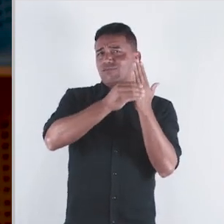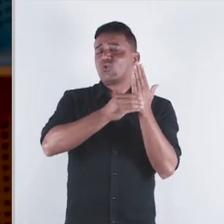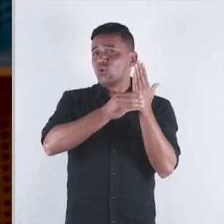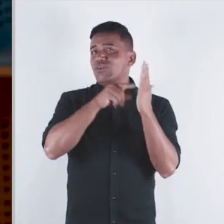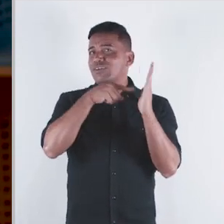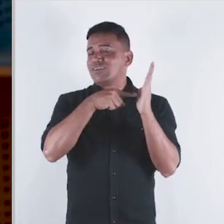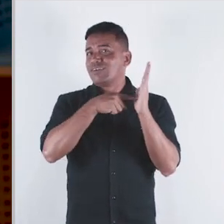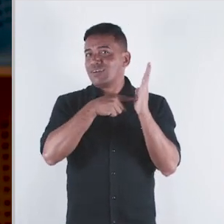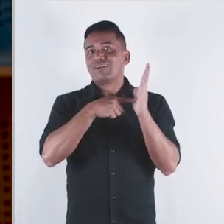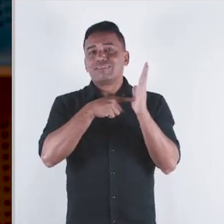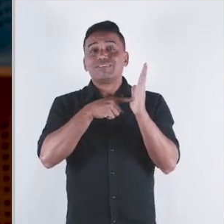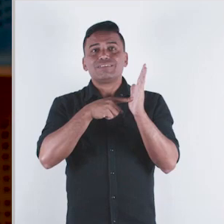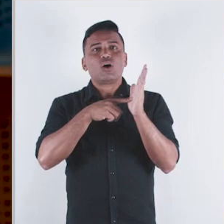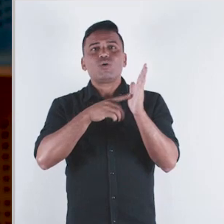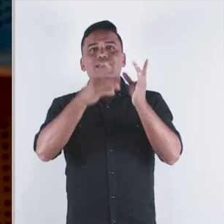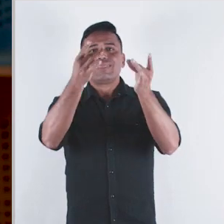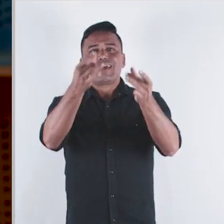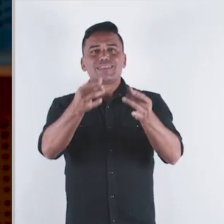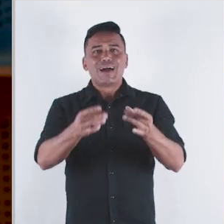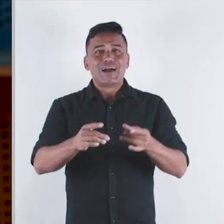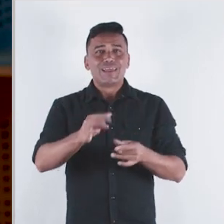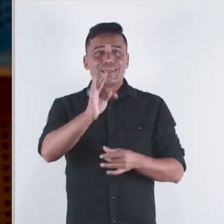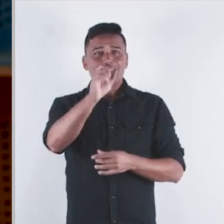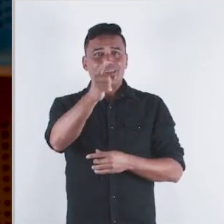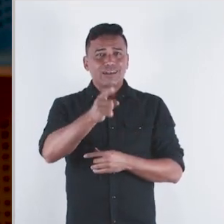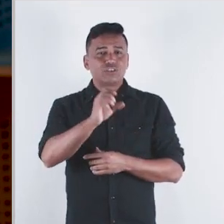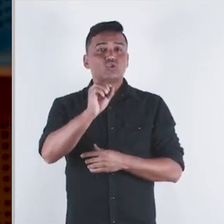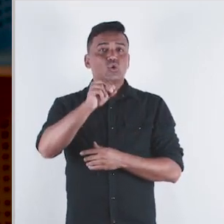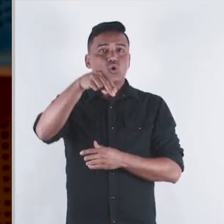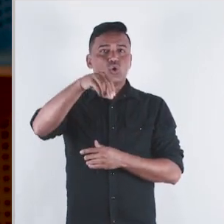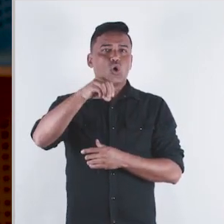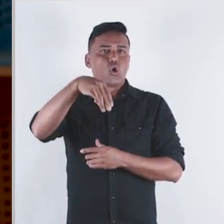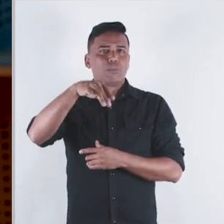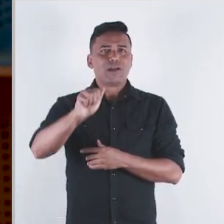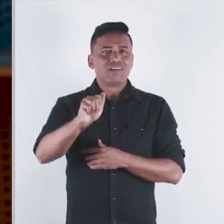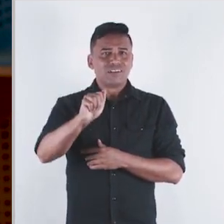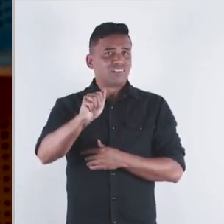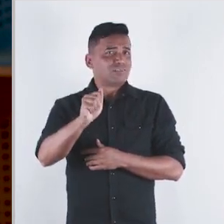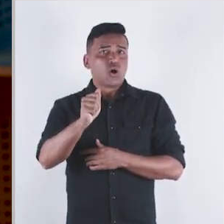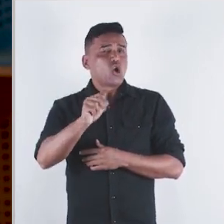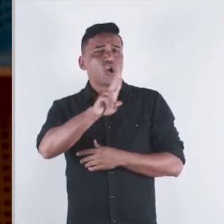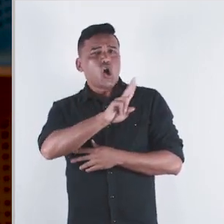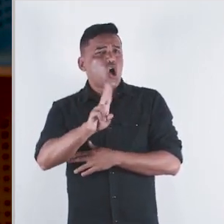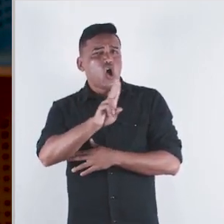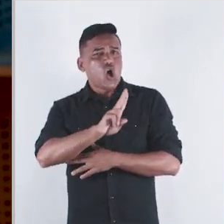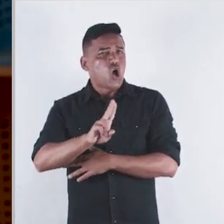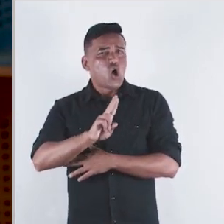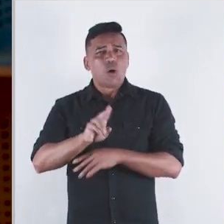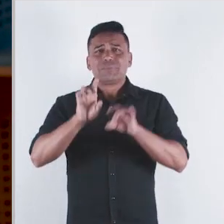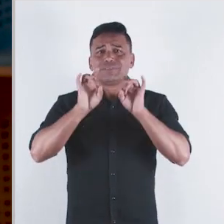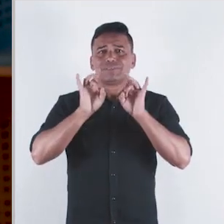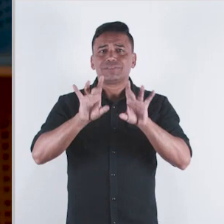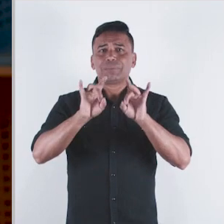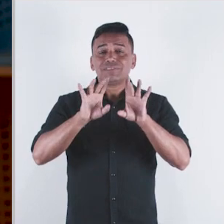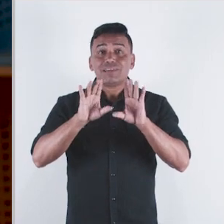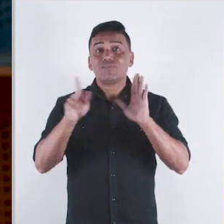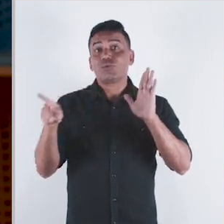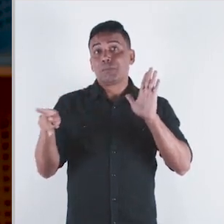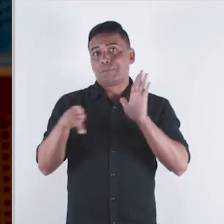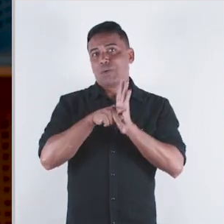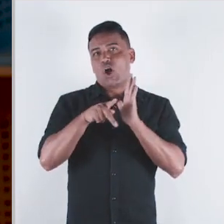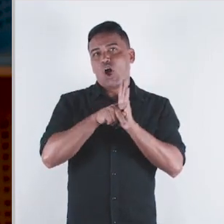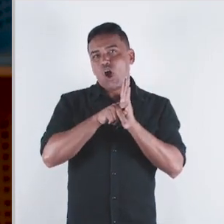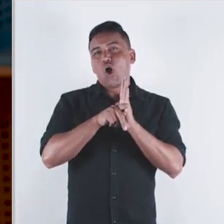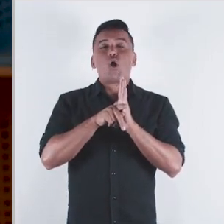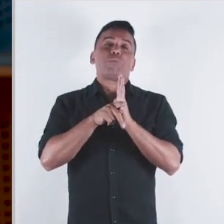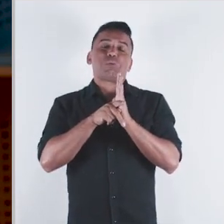descrição taxonômica, que envolve a definição de nomenclaturas e informações específicas sobre a obra, como